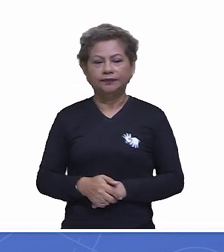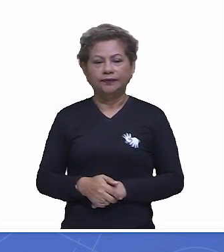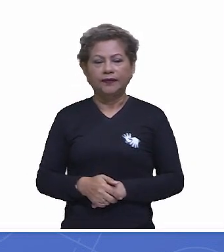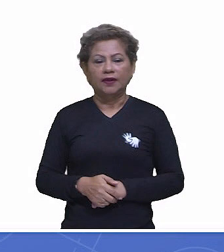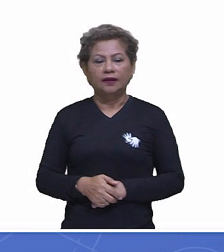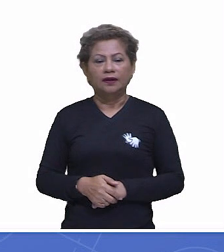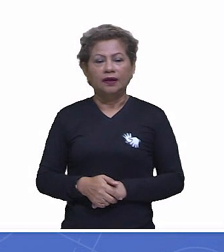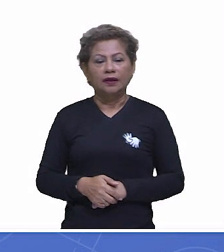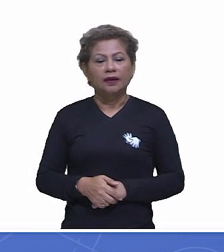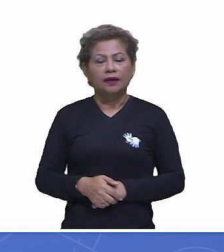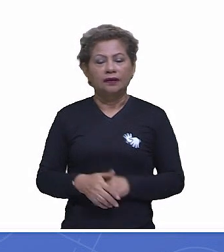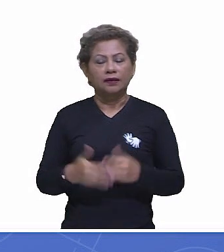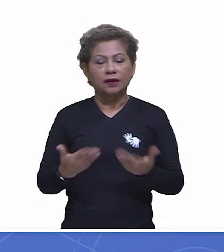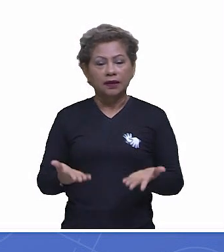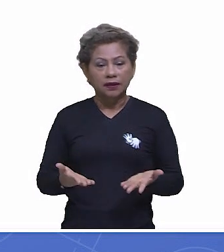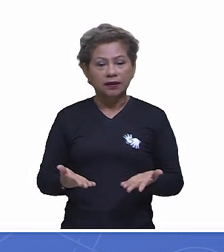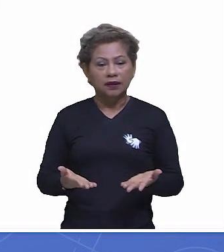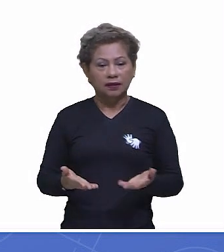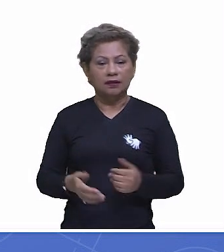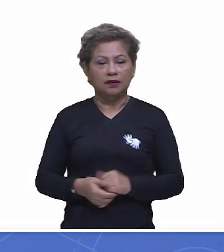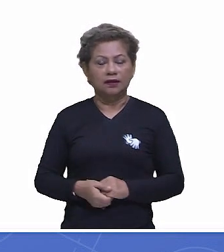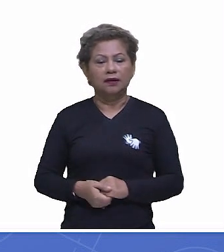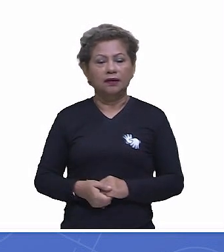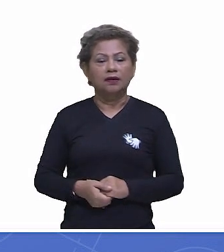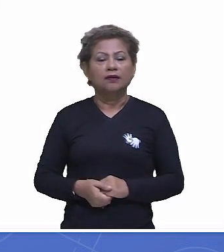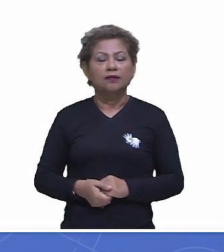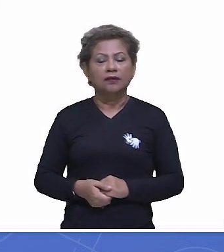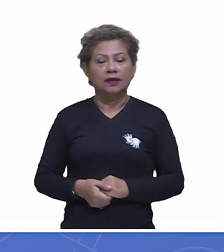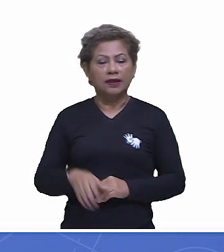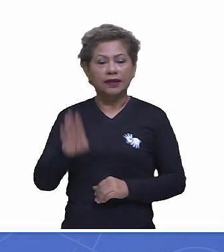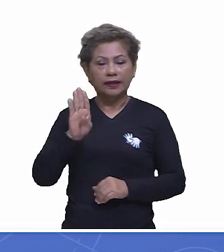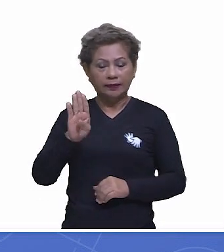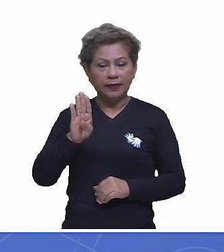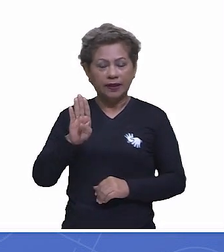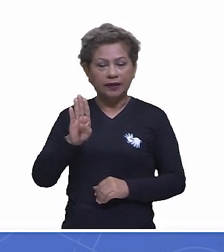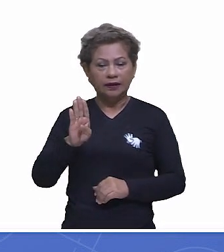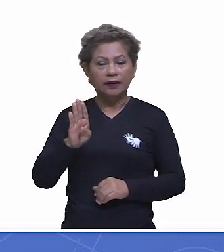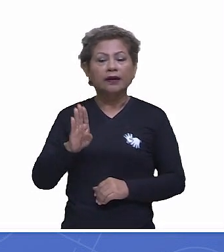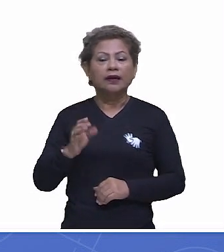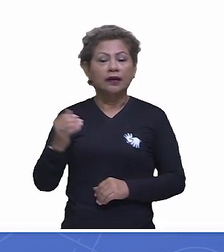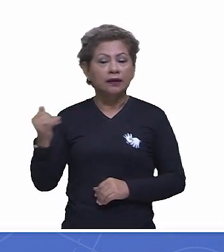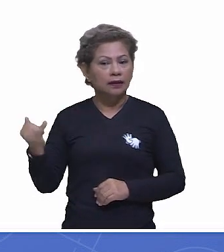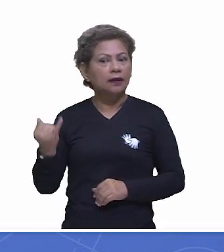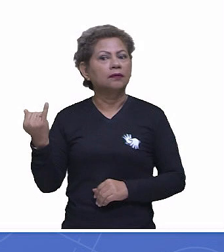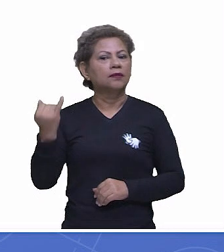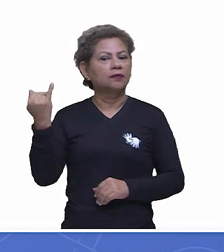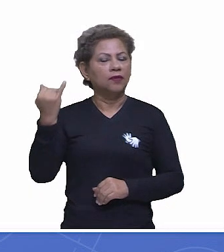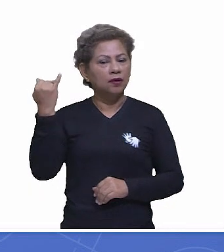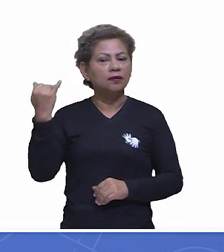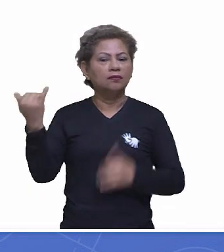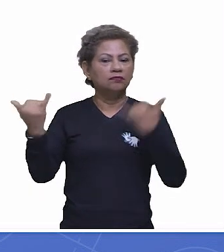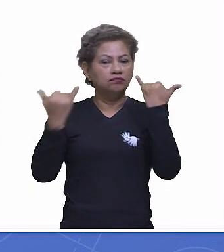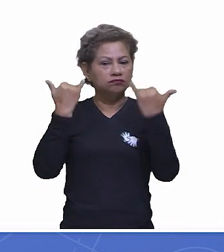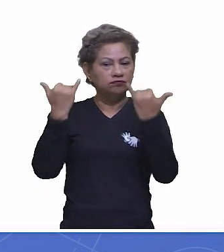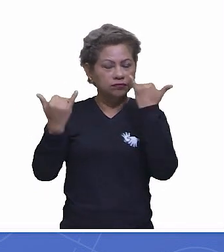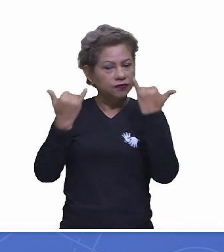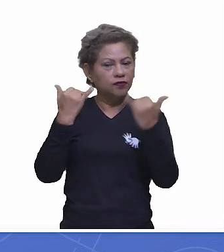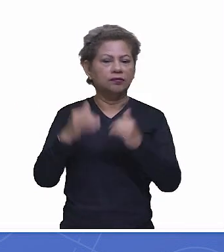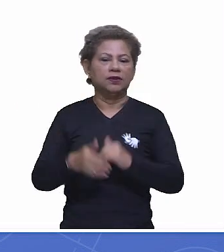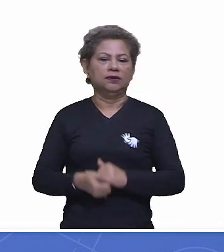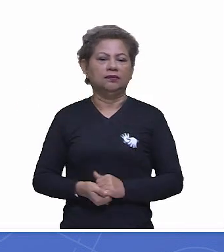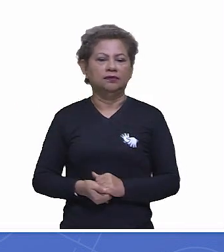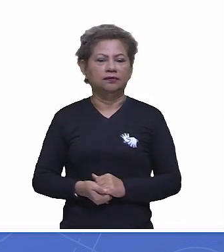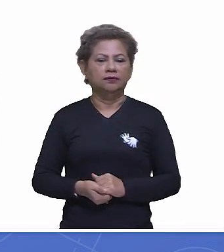então, a parênteses, né? Que é uma informação importante e que não é necessariamente uma palavra. Aí nós